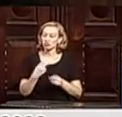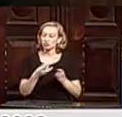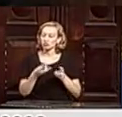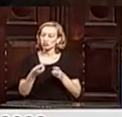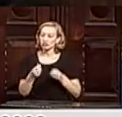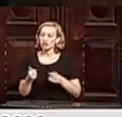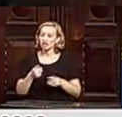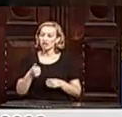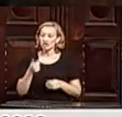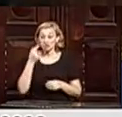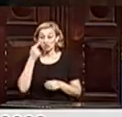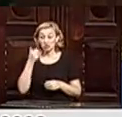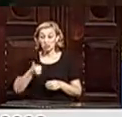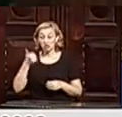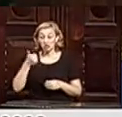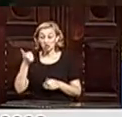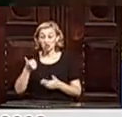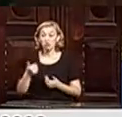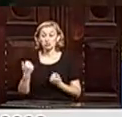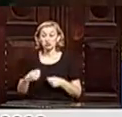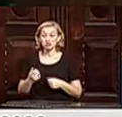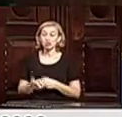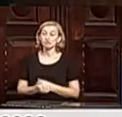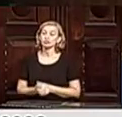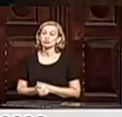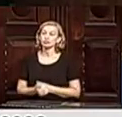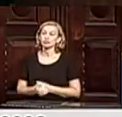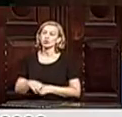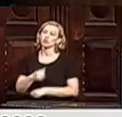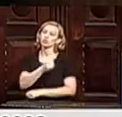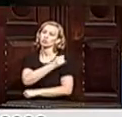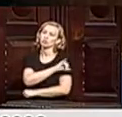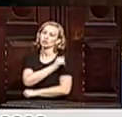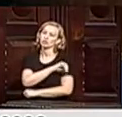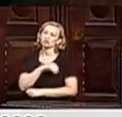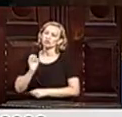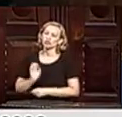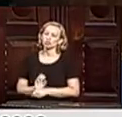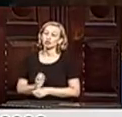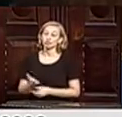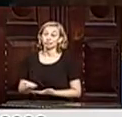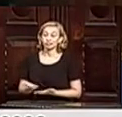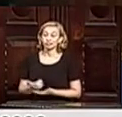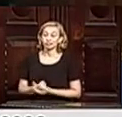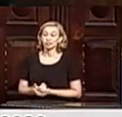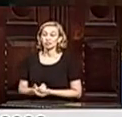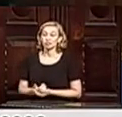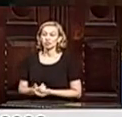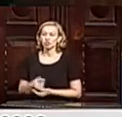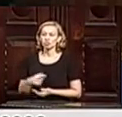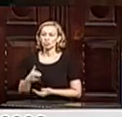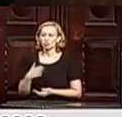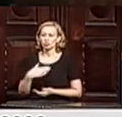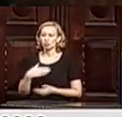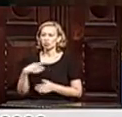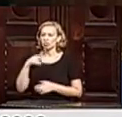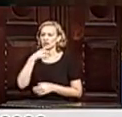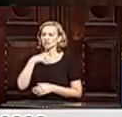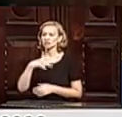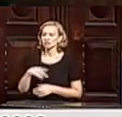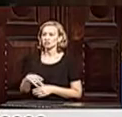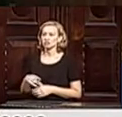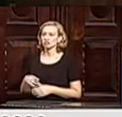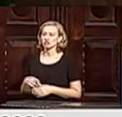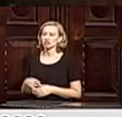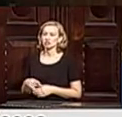desassistidos no estado do Rio de Janeiro. Diga-se de passagem, no Estatuto do PSOL, partido que eu faço parte, fala-se sobre a